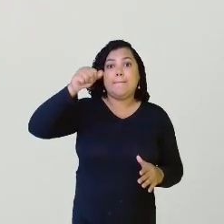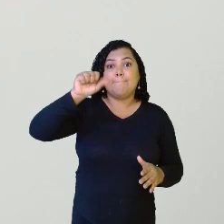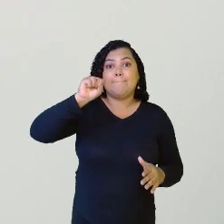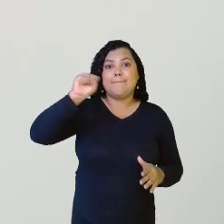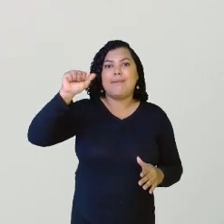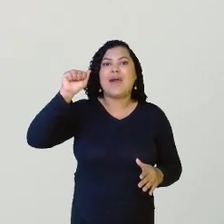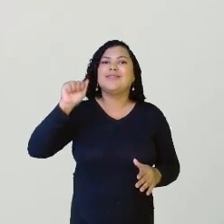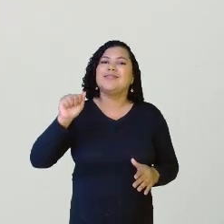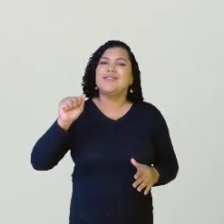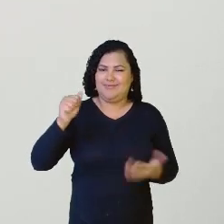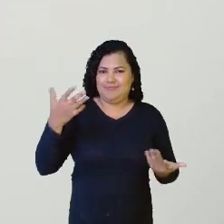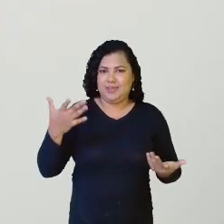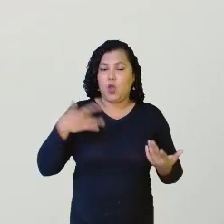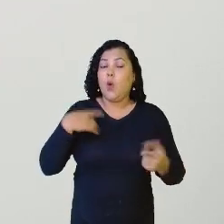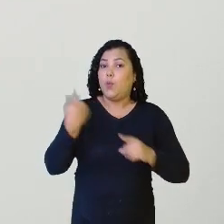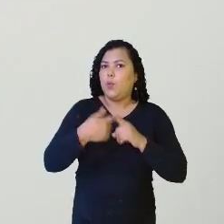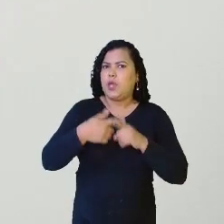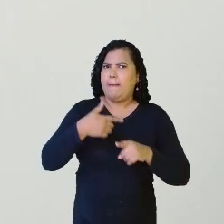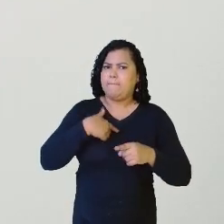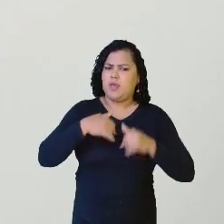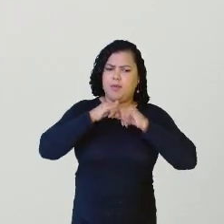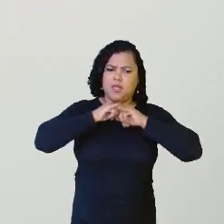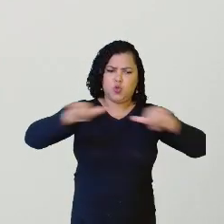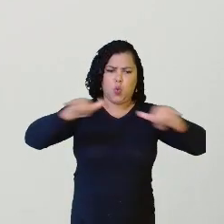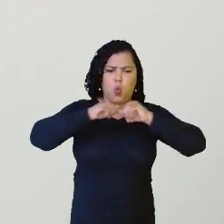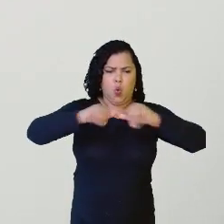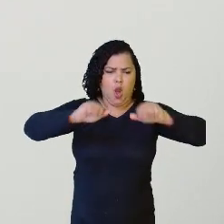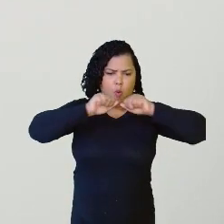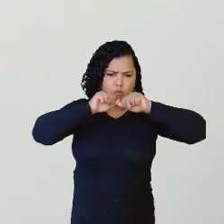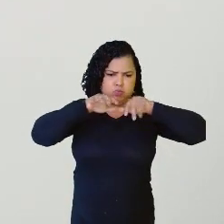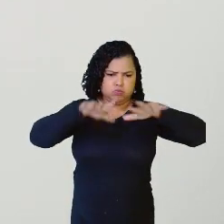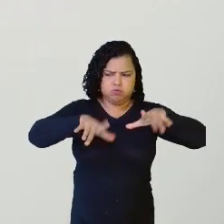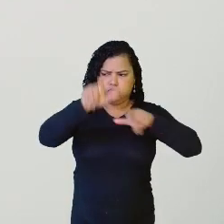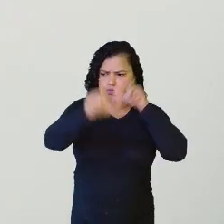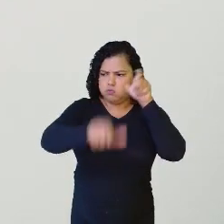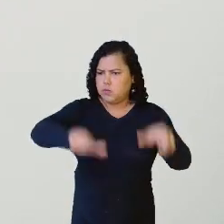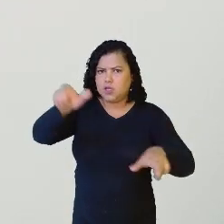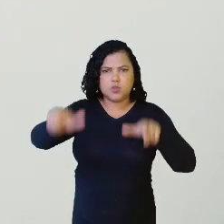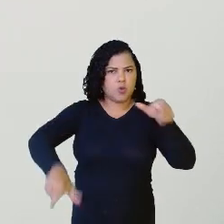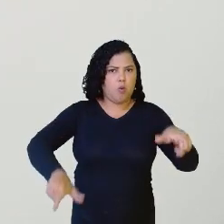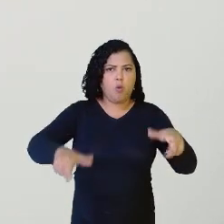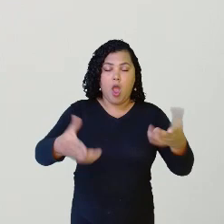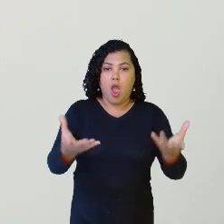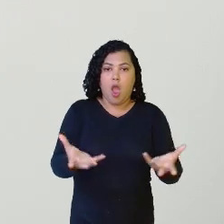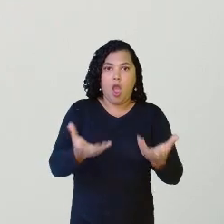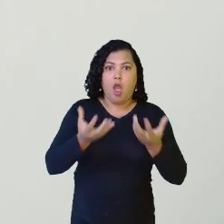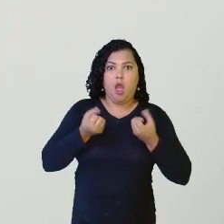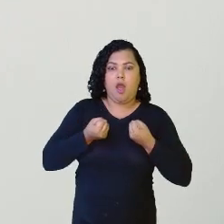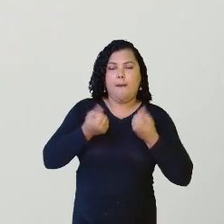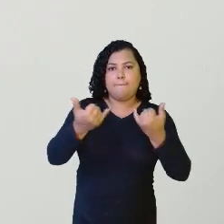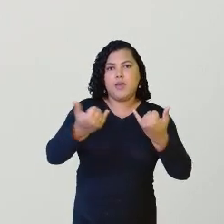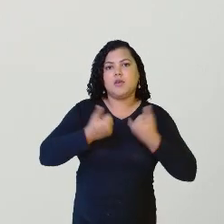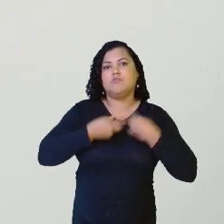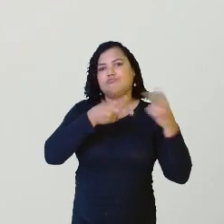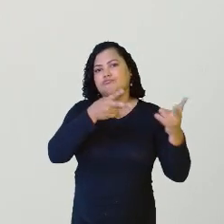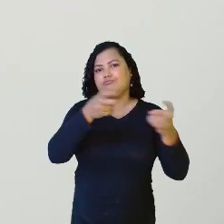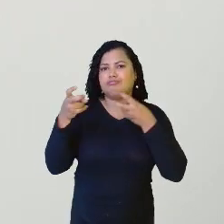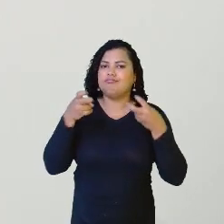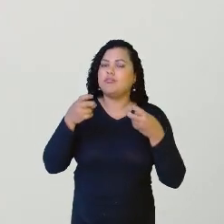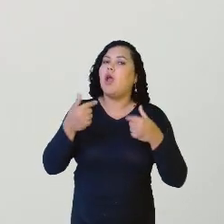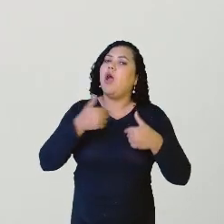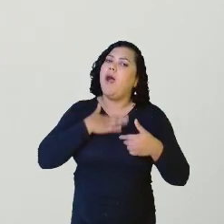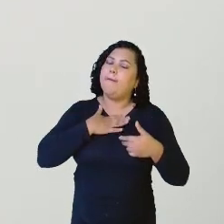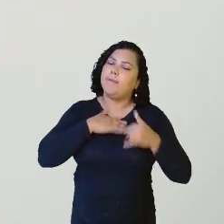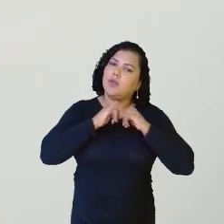está sendo divulgada, ela está sendo emitida nesse momento para várias pessoas que estão me assistindo. E